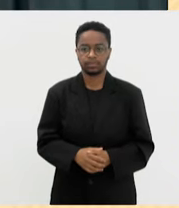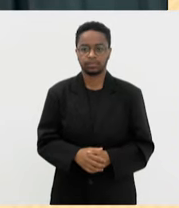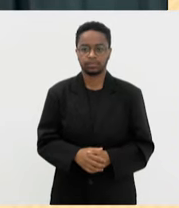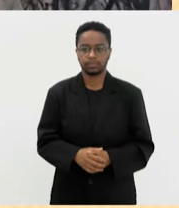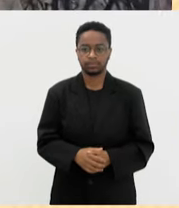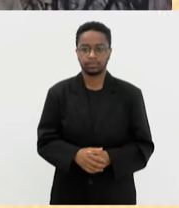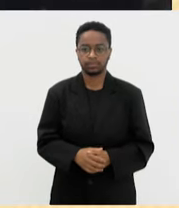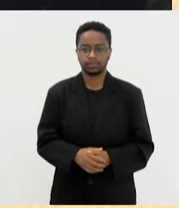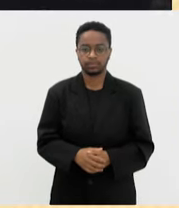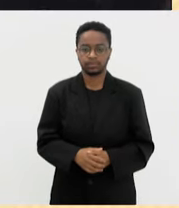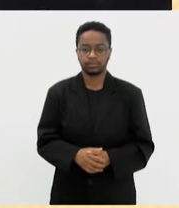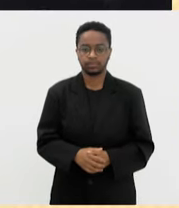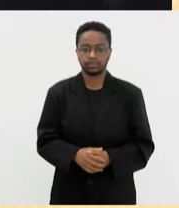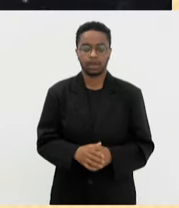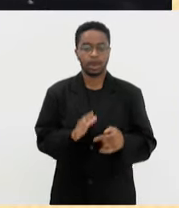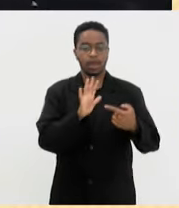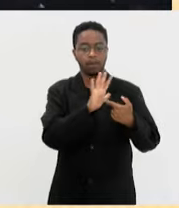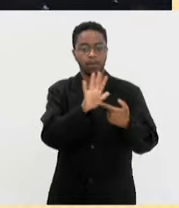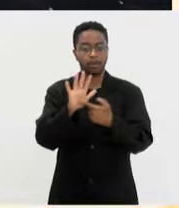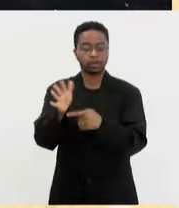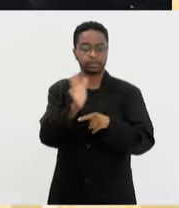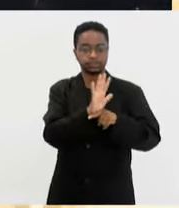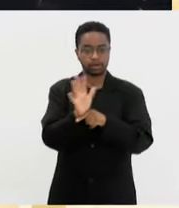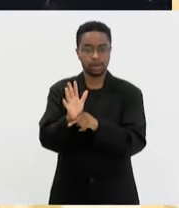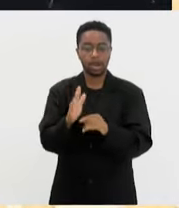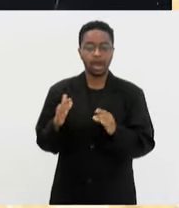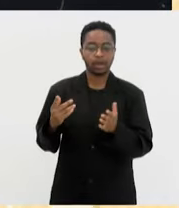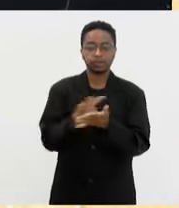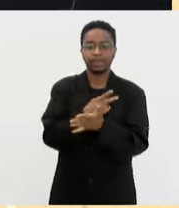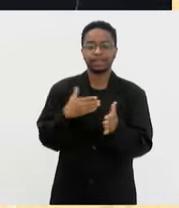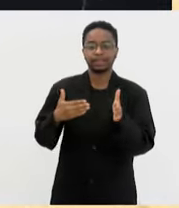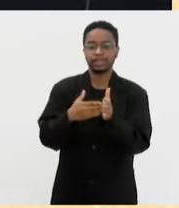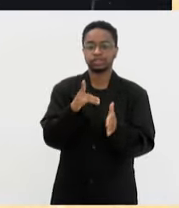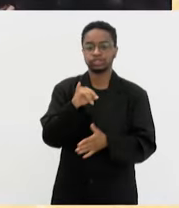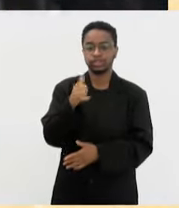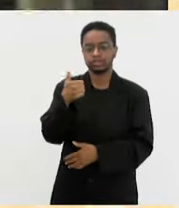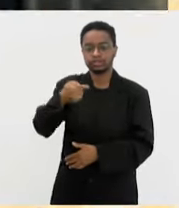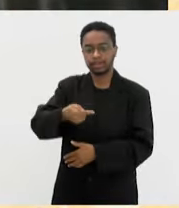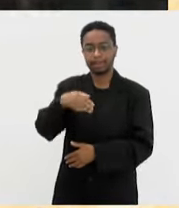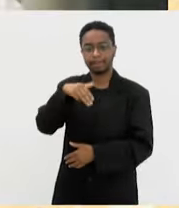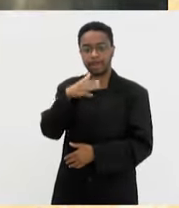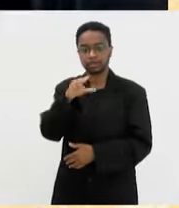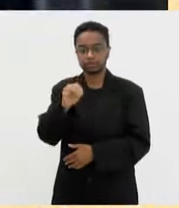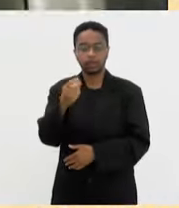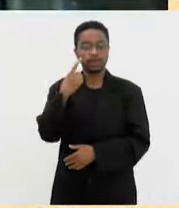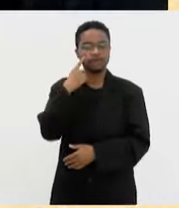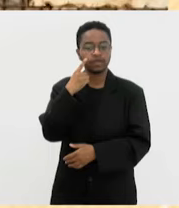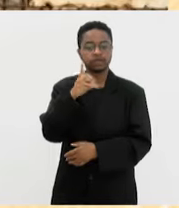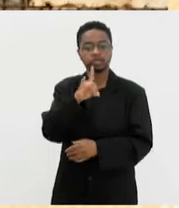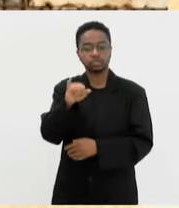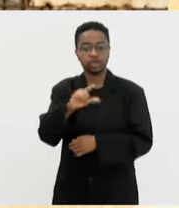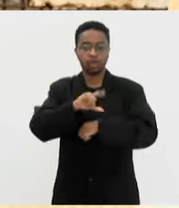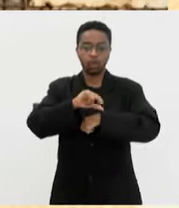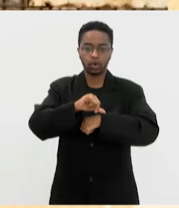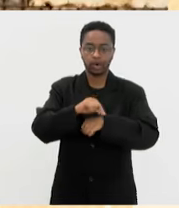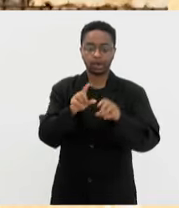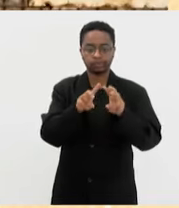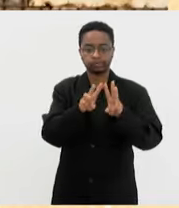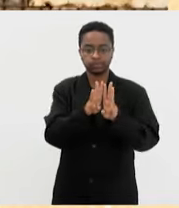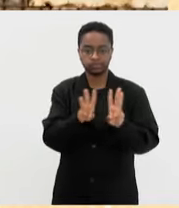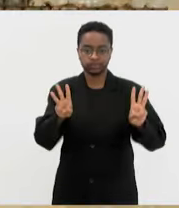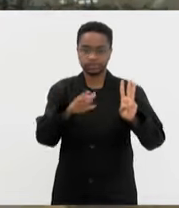periféricas. A mostra ocorre até o dia 17 de março. Confira os dias e horários das exibições pelo